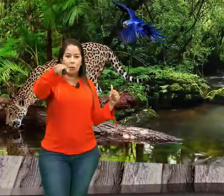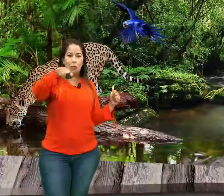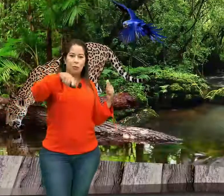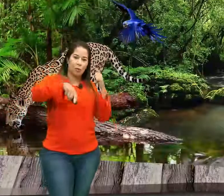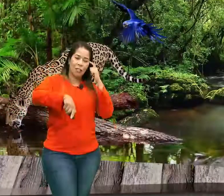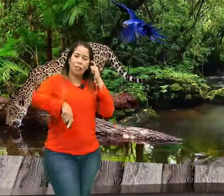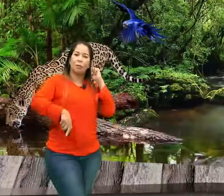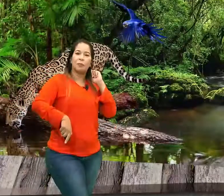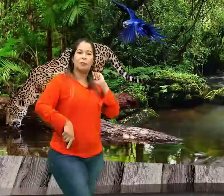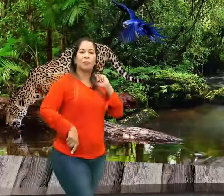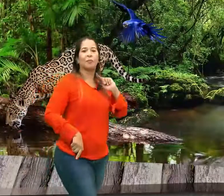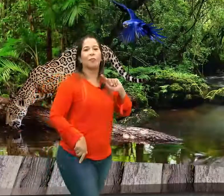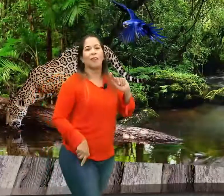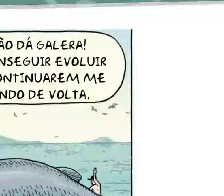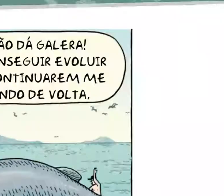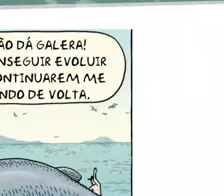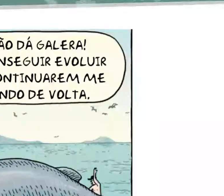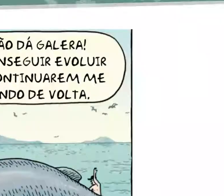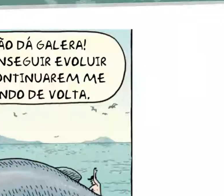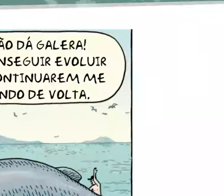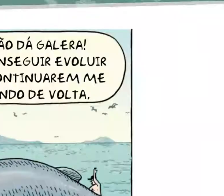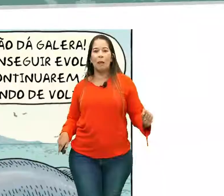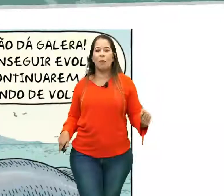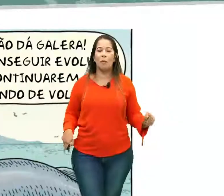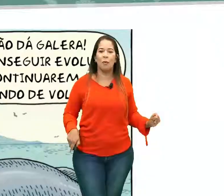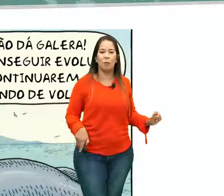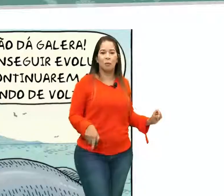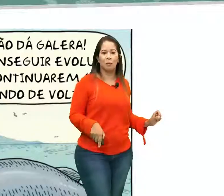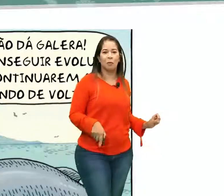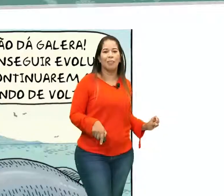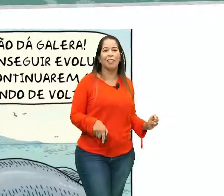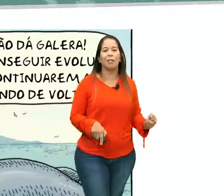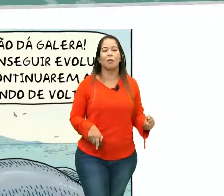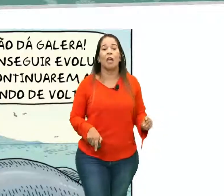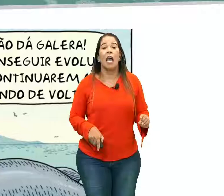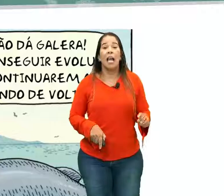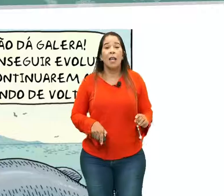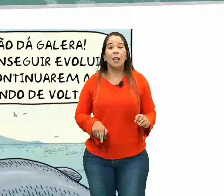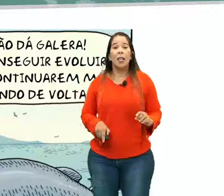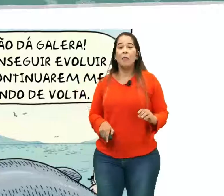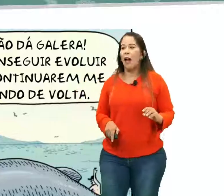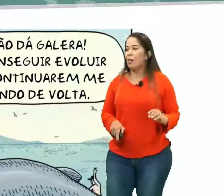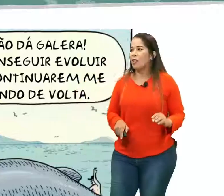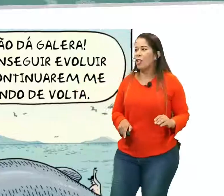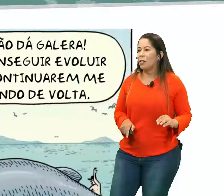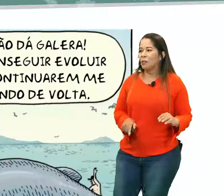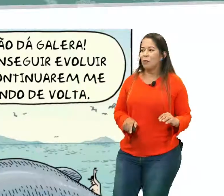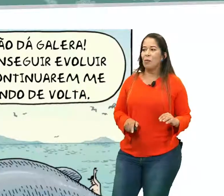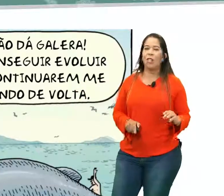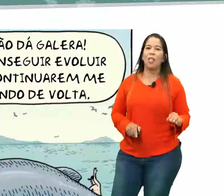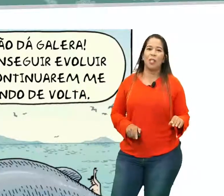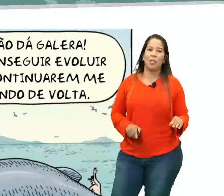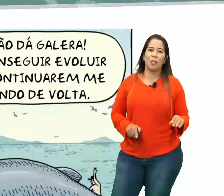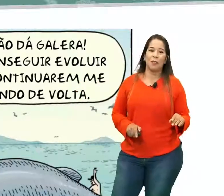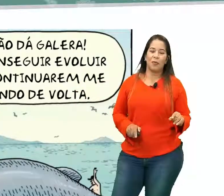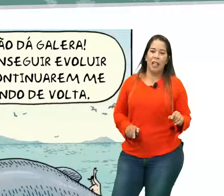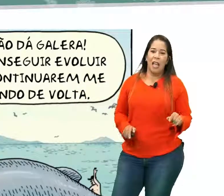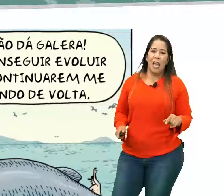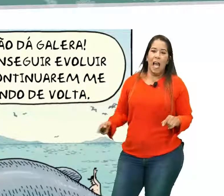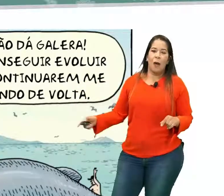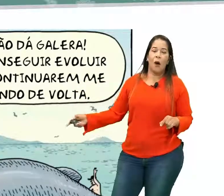lá junto, do ladinho. Eita, porque eu estou dando trabalho pro meu... Isso. Imagine o